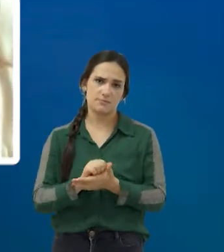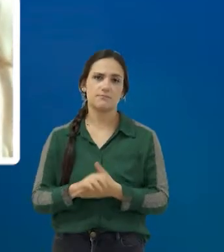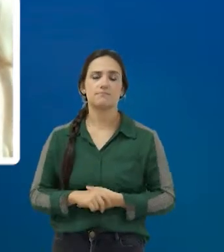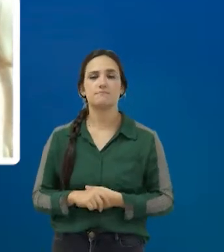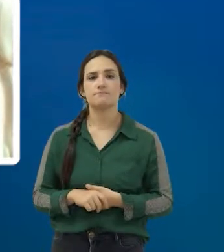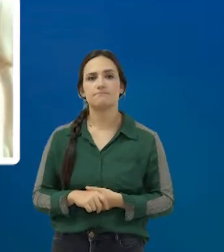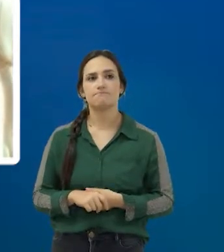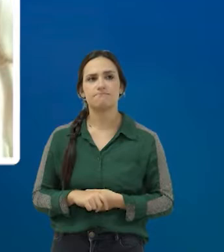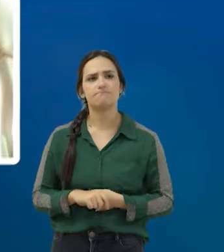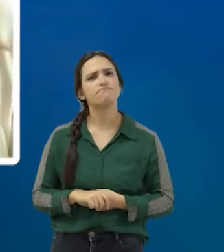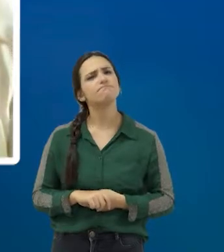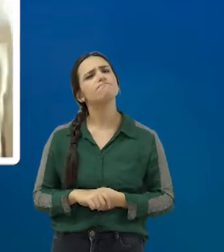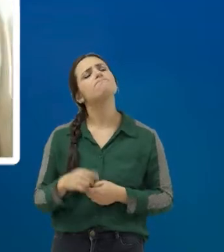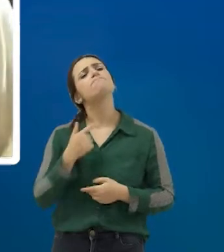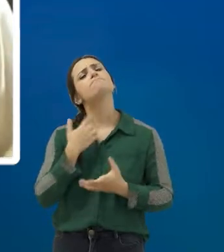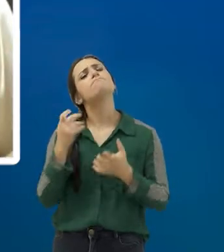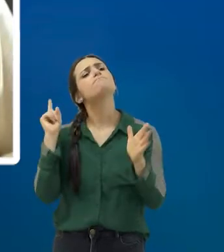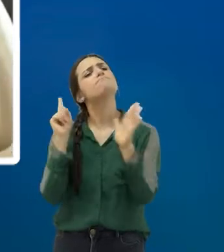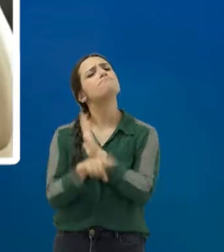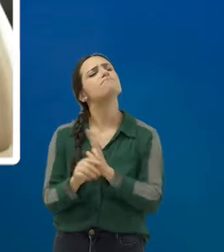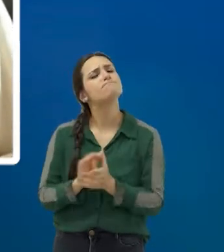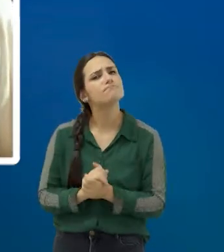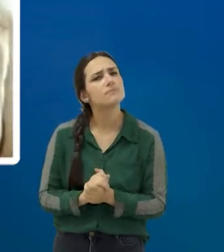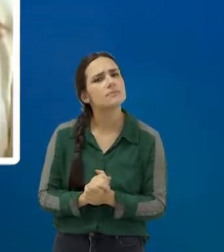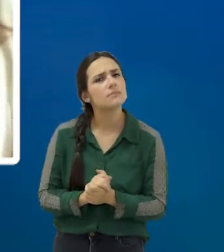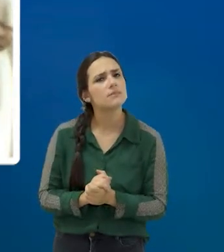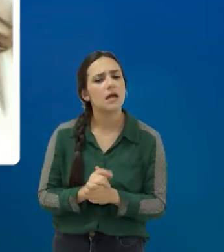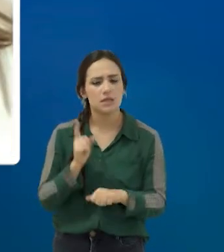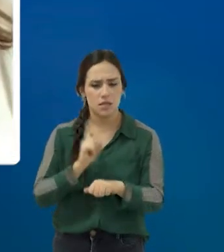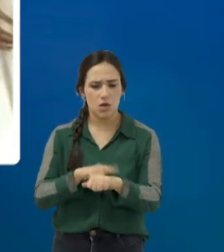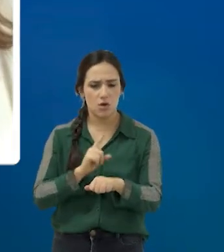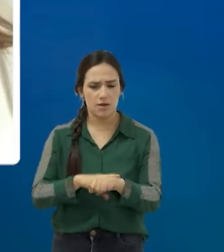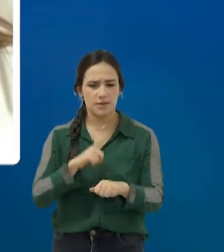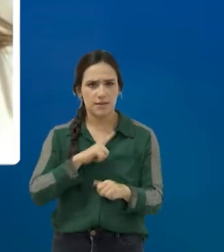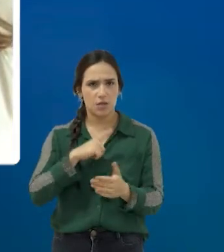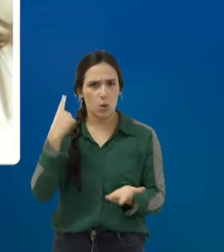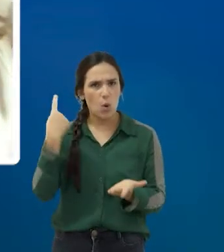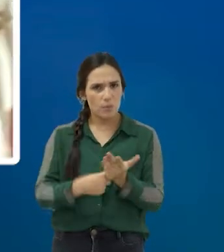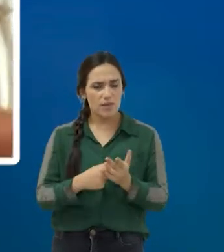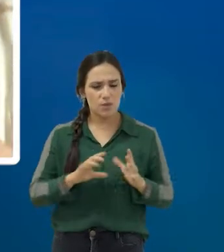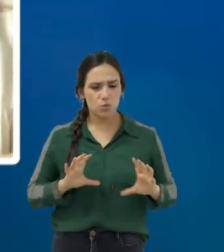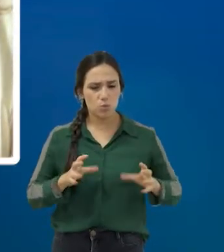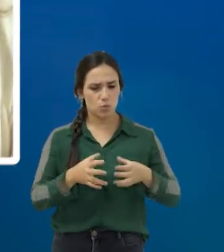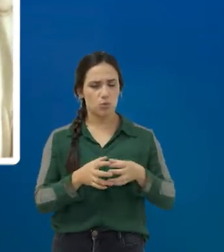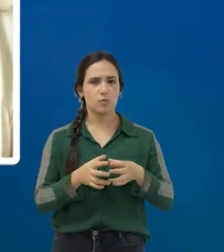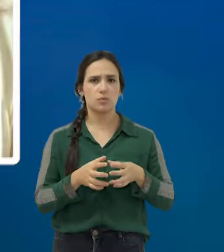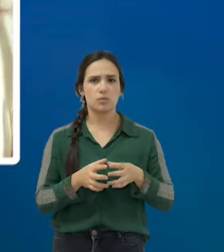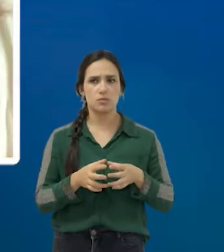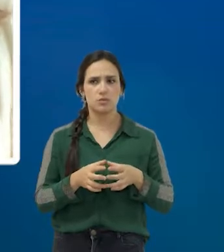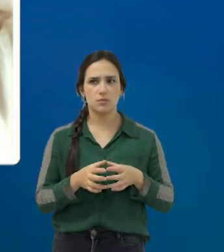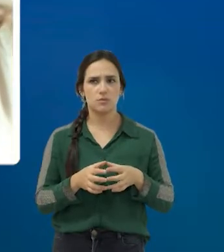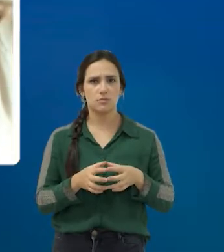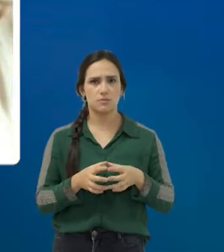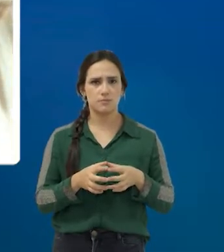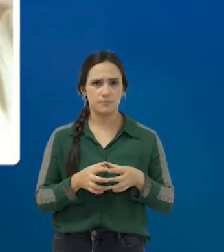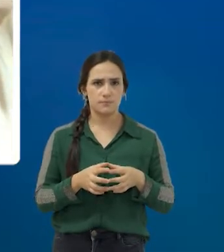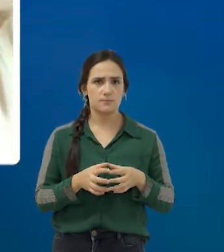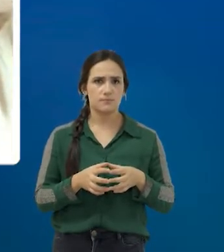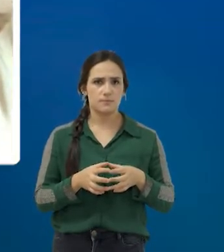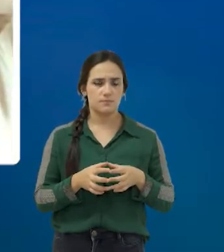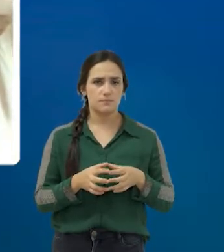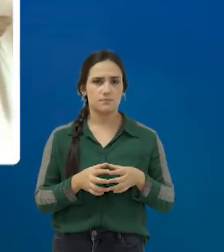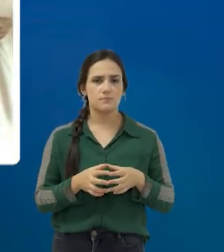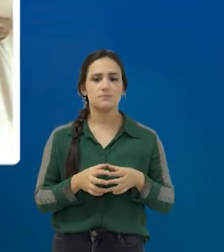cadastradas para fazer a doação. Deixa eu te fazer uma pergunta, então. Durante essas campanhas de doação, então, é vinculado também